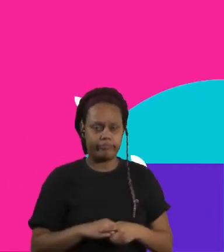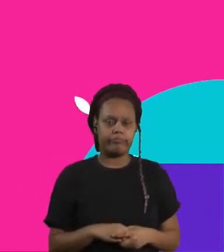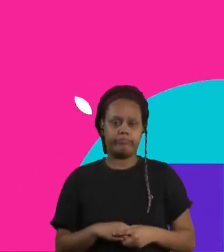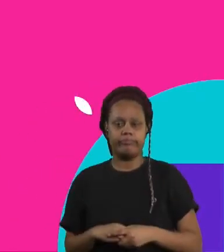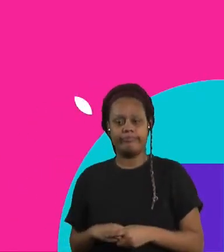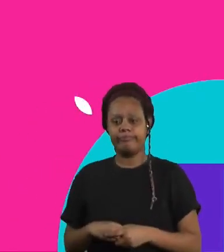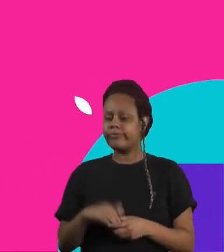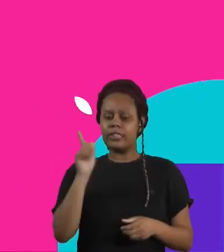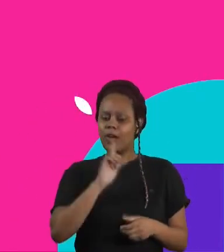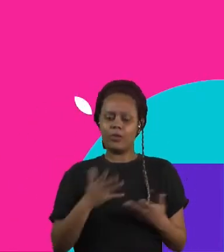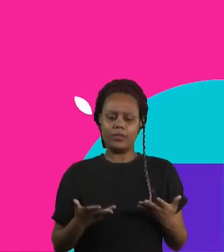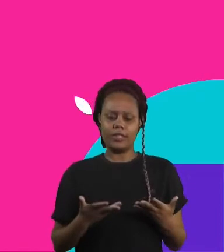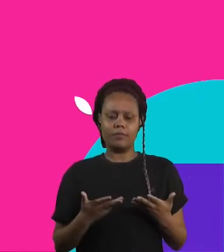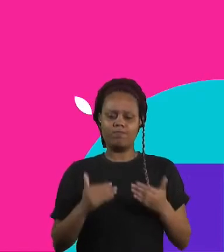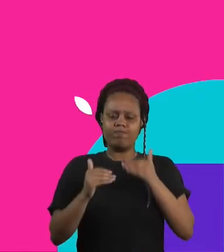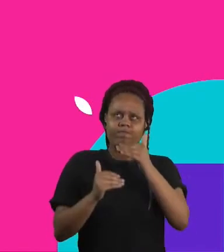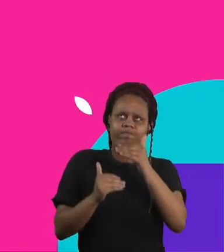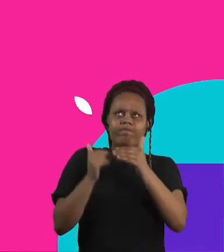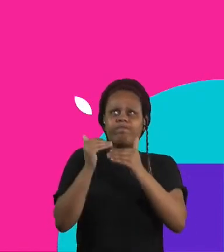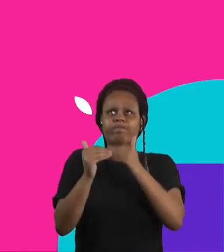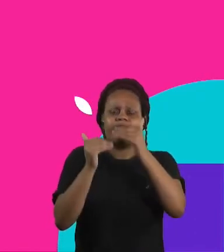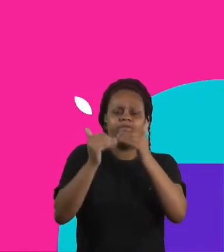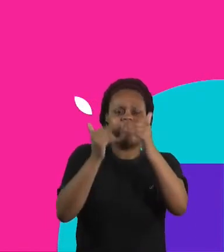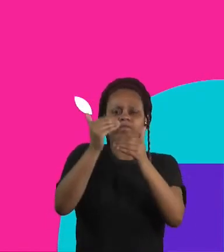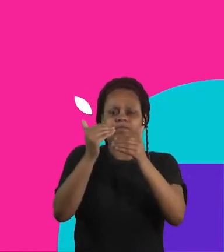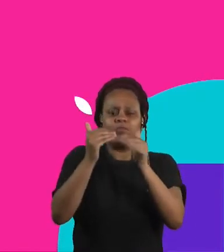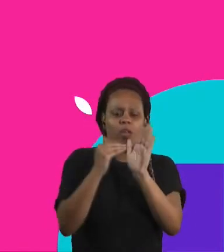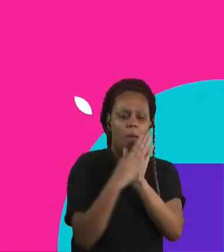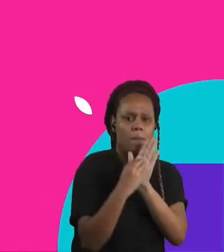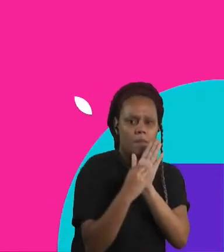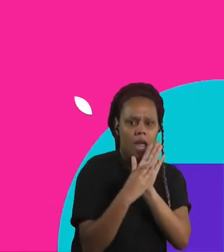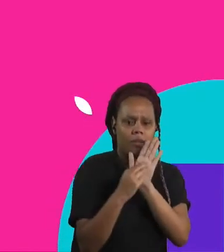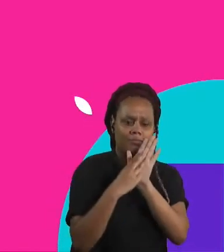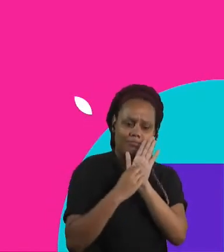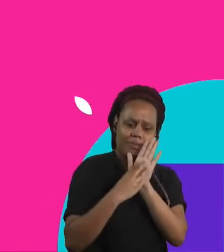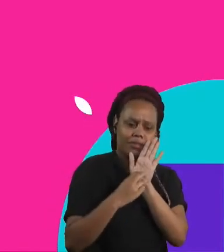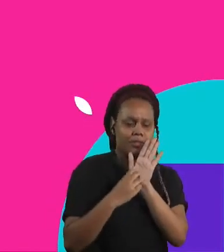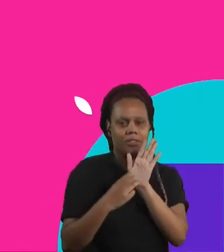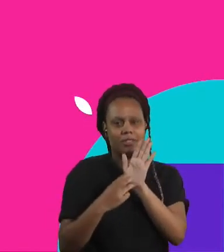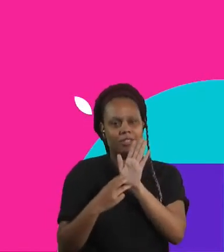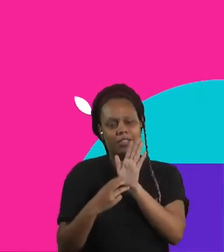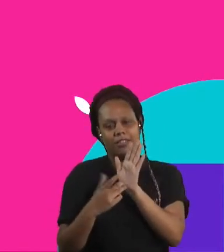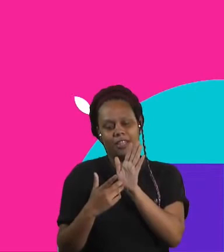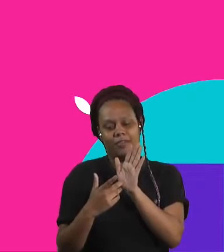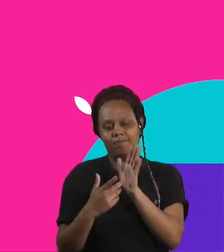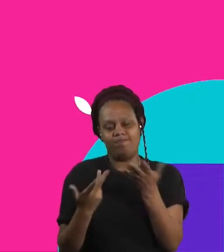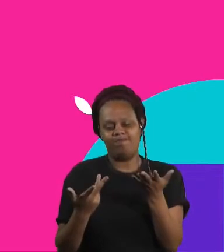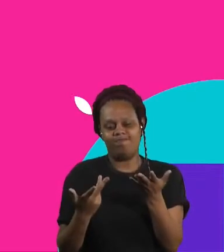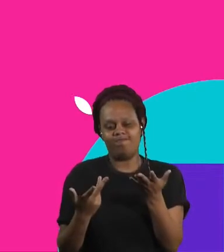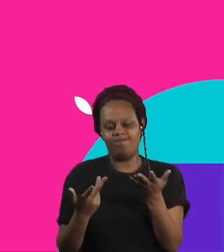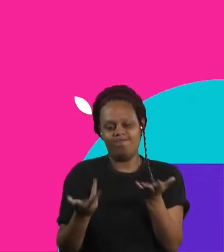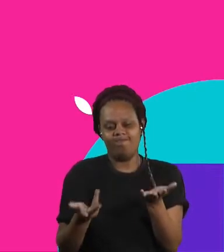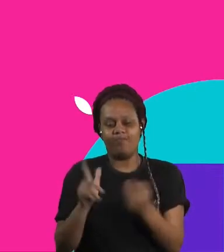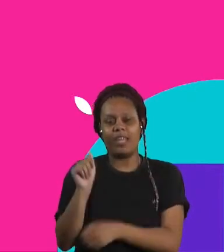não ia conseguir escalar isso, eu não ia conseguir pegar isso e aplicar essa metodologia para outros projetos sem gastar uma fortuna. Então a gente ficou